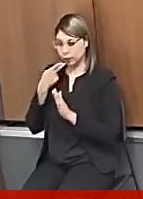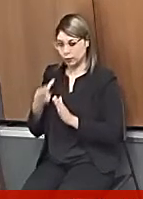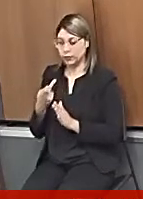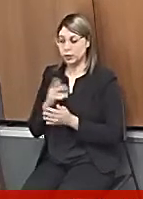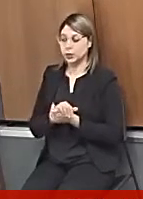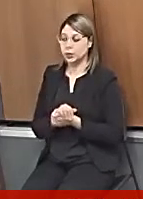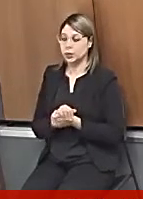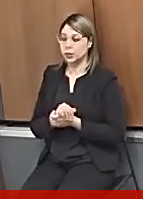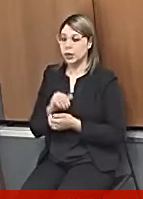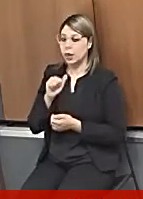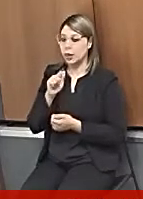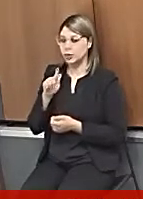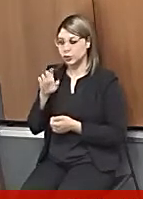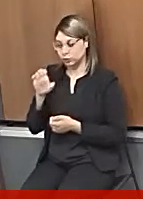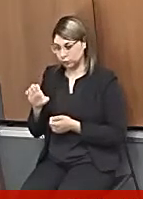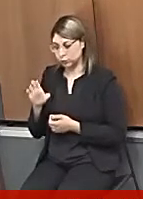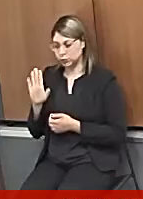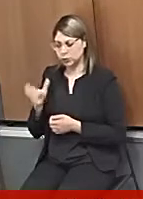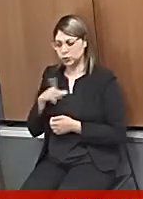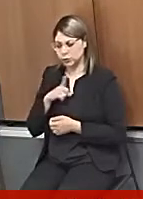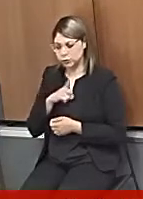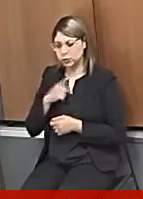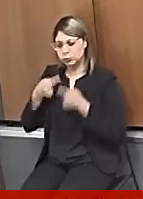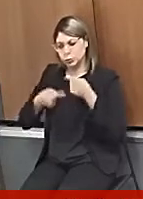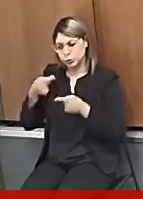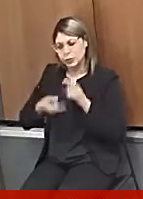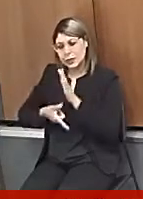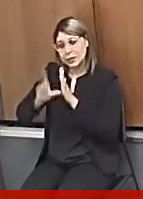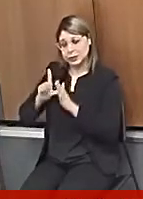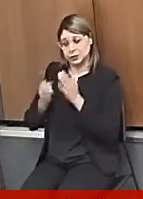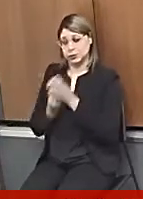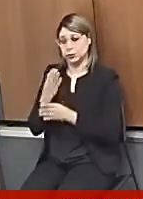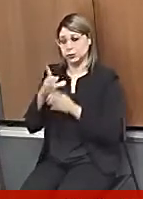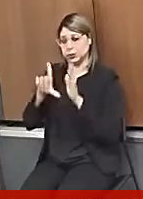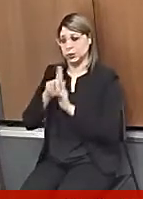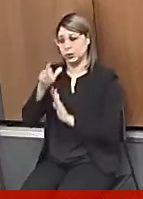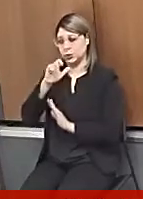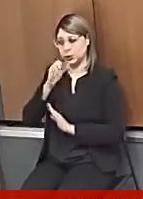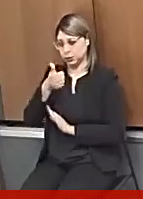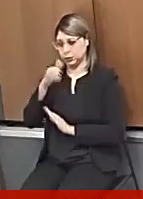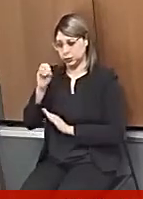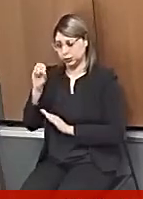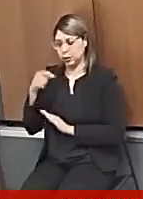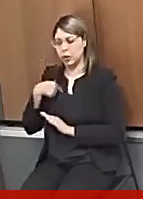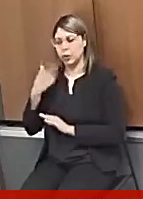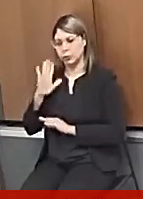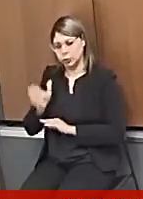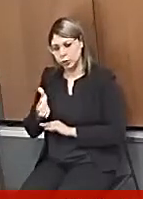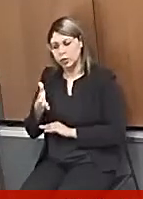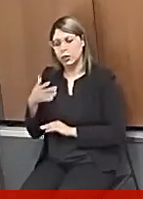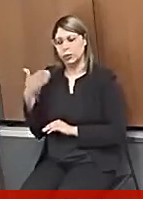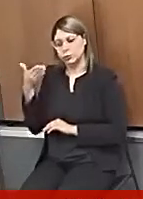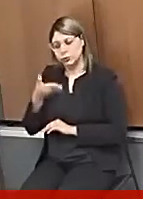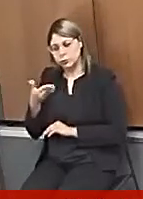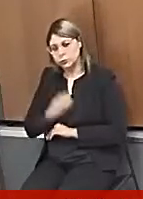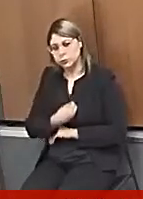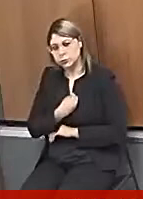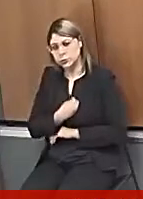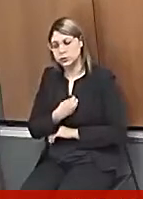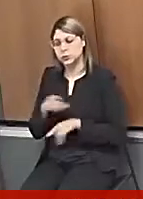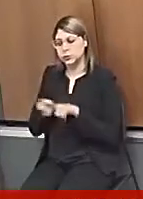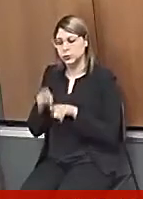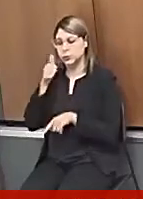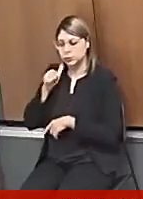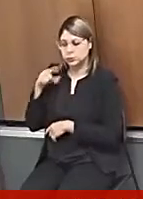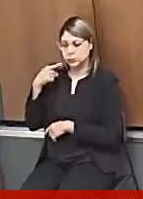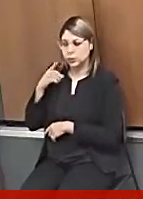né haja ela tem se debatido disso mesmo antes da edição da lei sem é desde o início eu tive oportunidade de participar do tour já nem